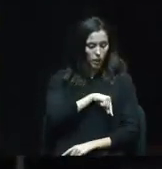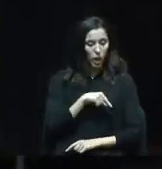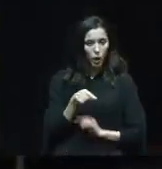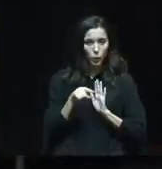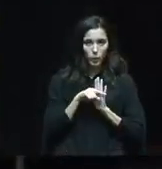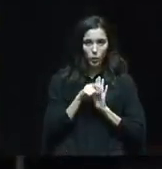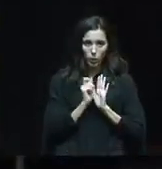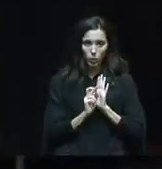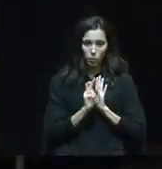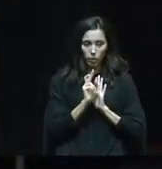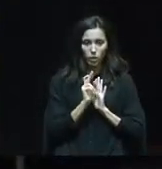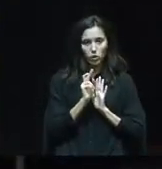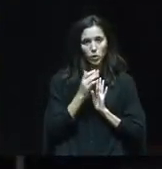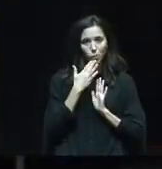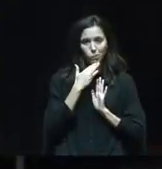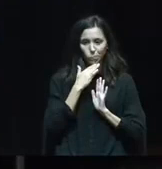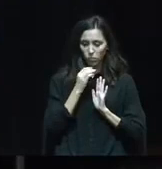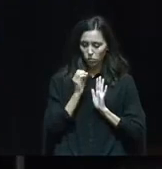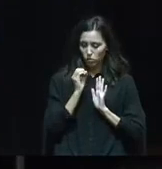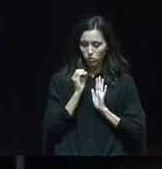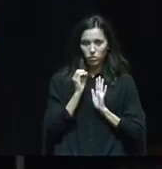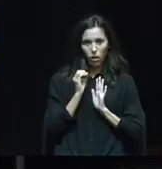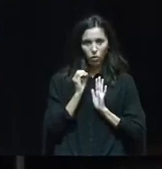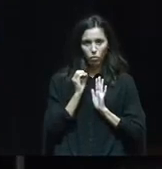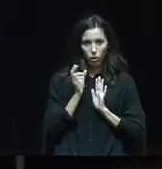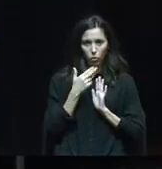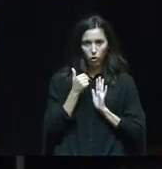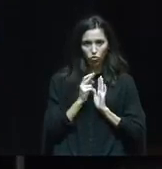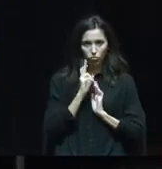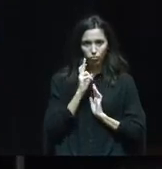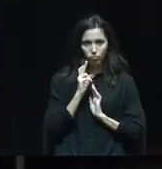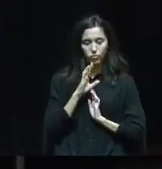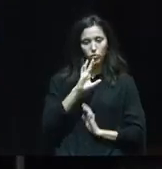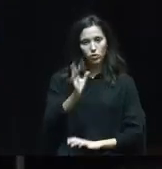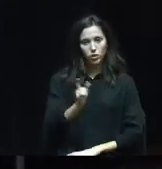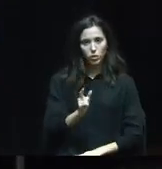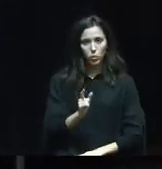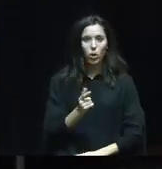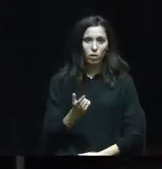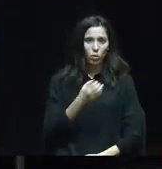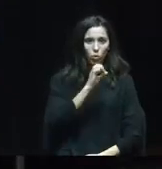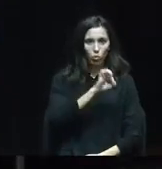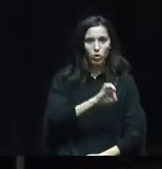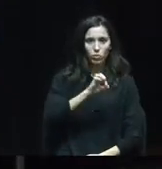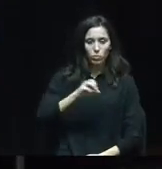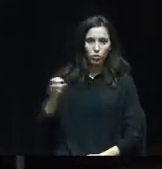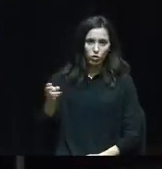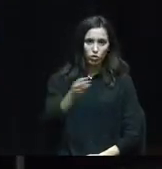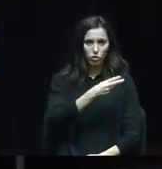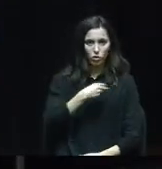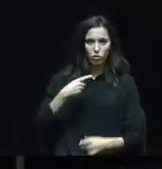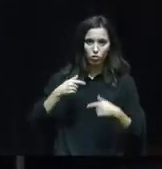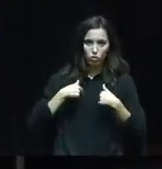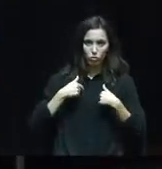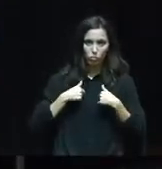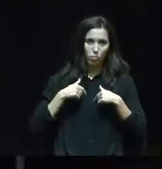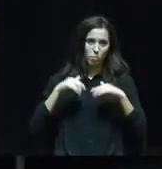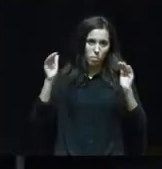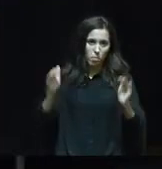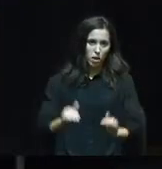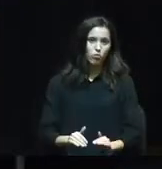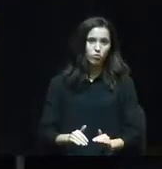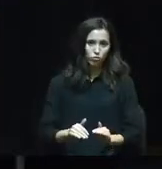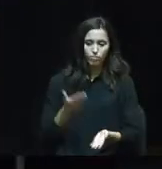pouco mais verá esta medida beneficial em 0 euros. Lisboa perde assim cerca de 8 milhões de euros de receita do seu orçamento face ao ano que agora